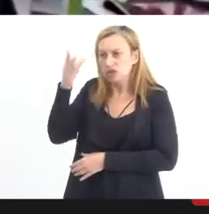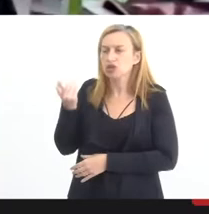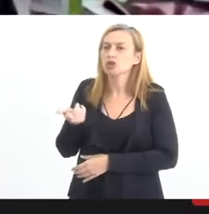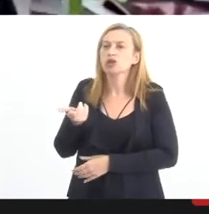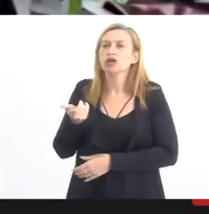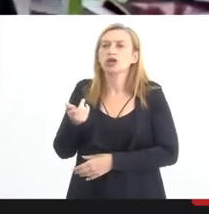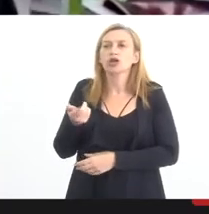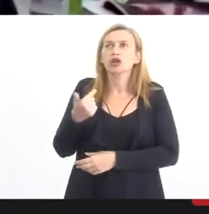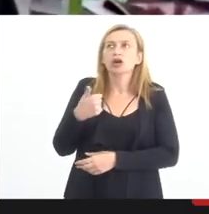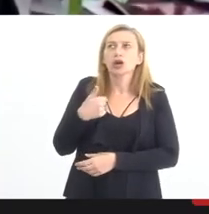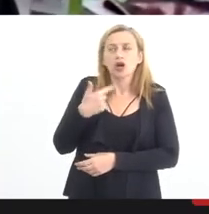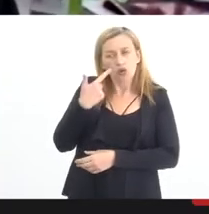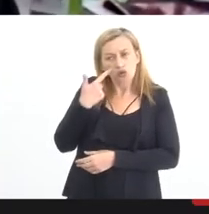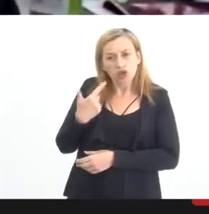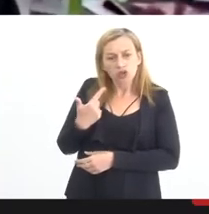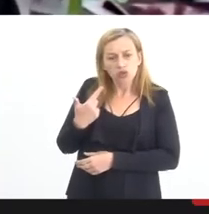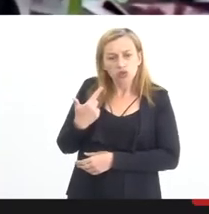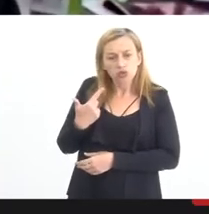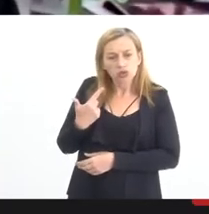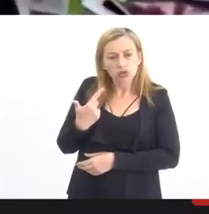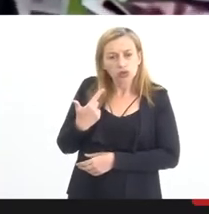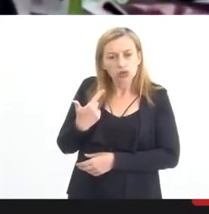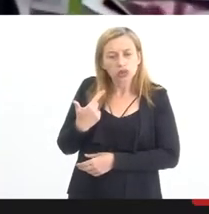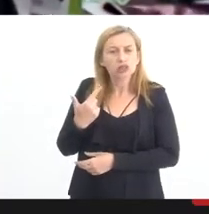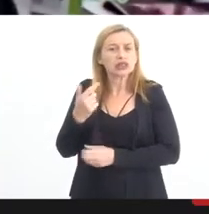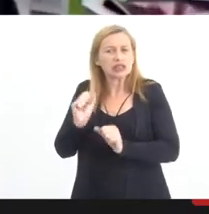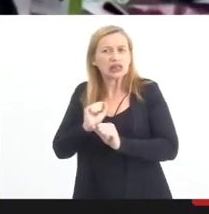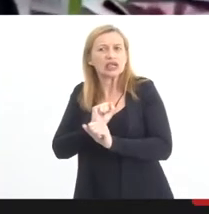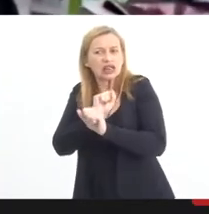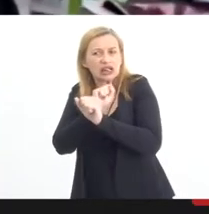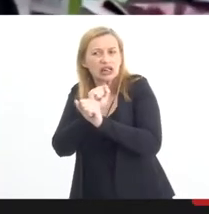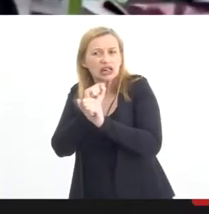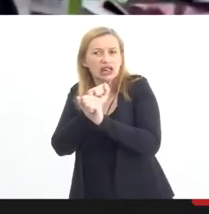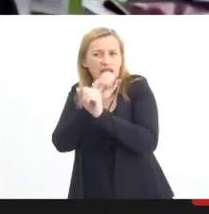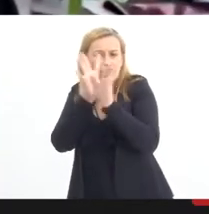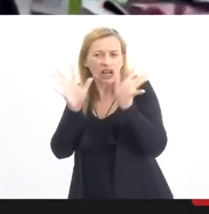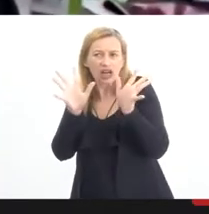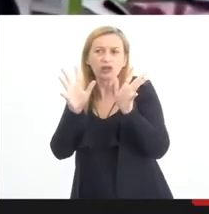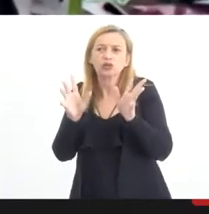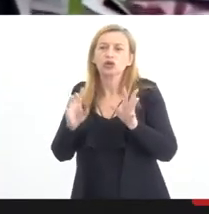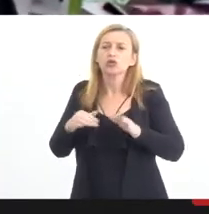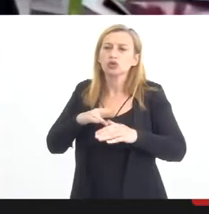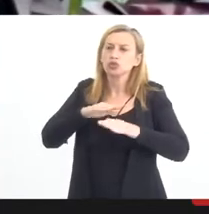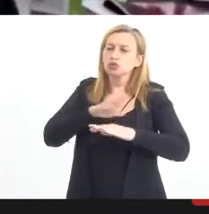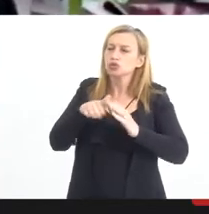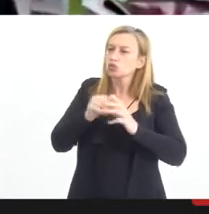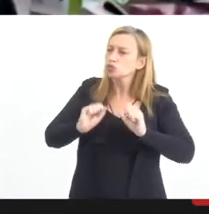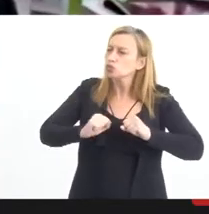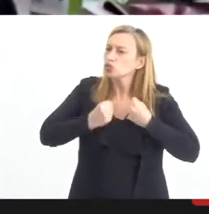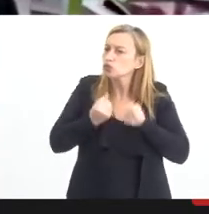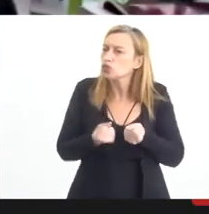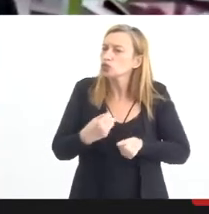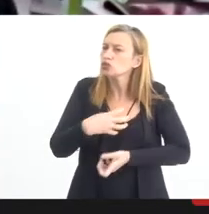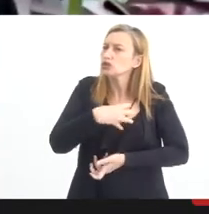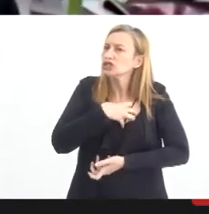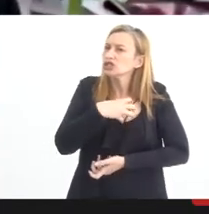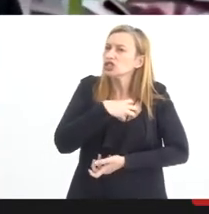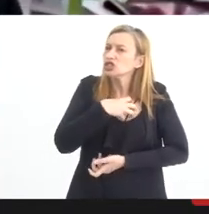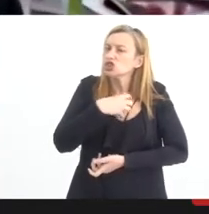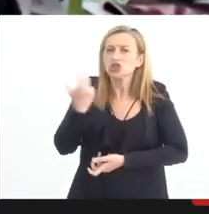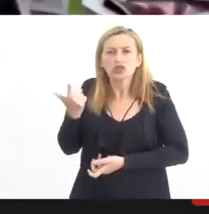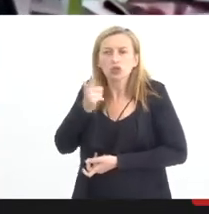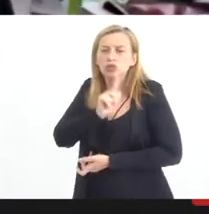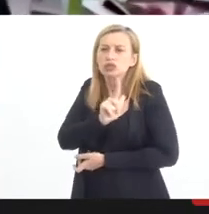tenho a impressão que, é muito claro isso, todo o esforço é no sentido de que se